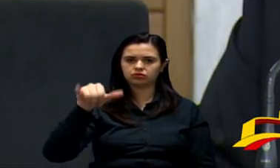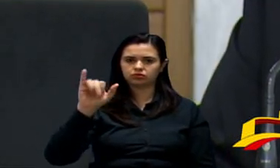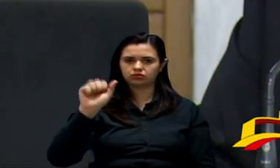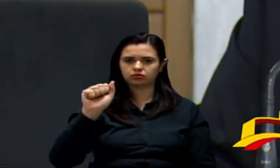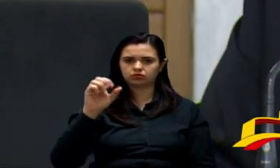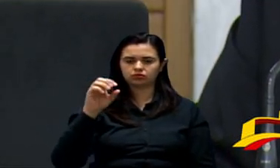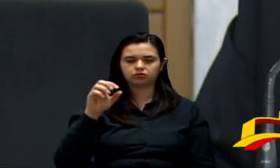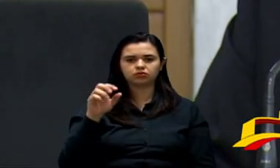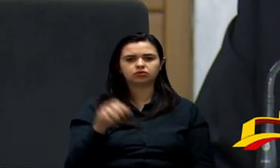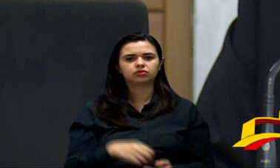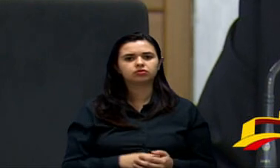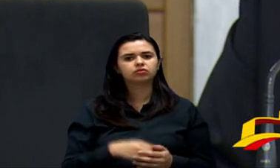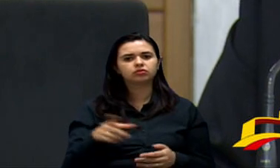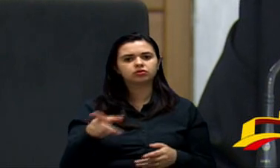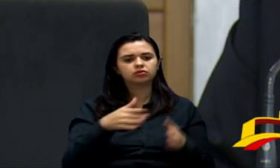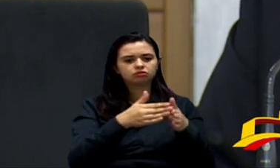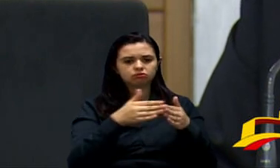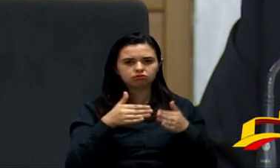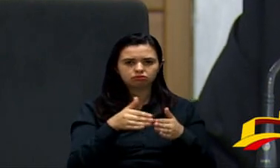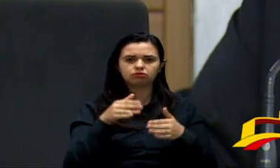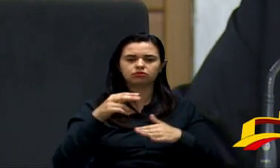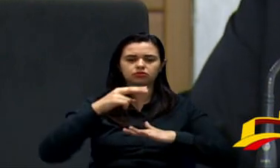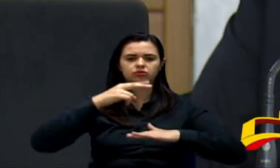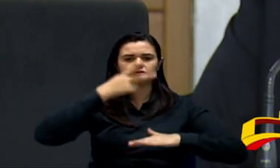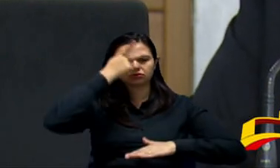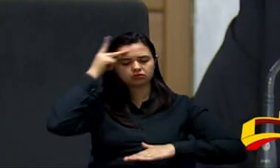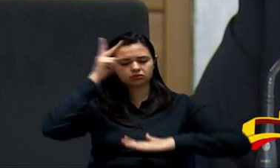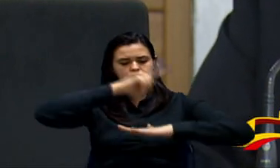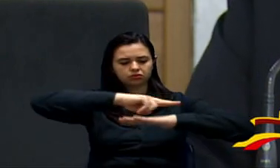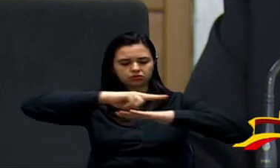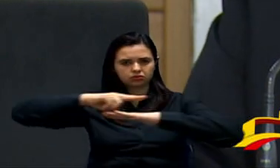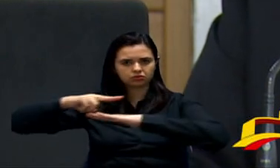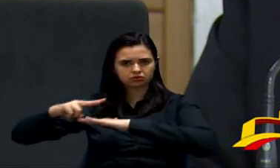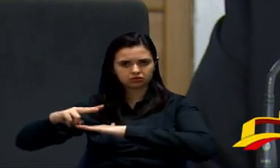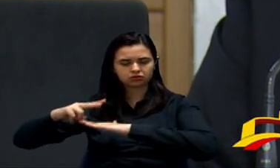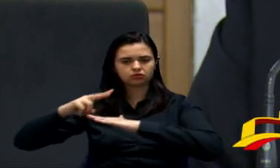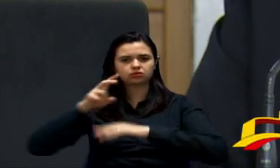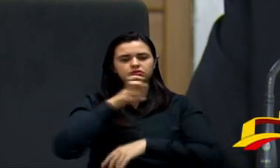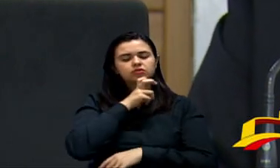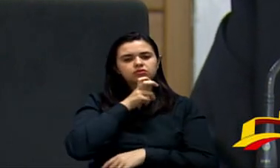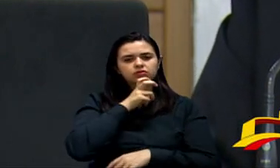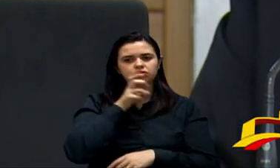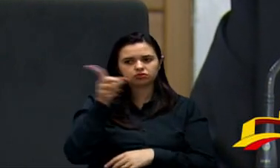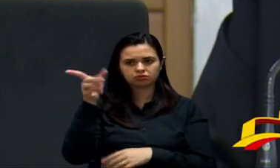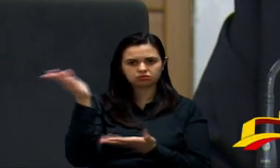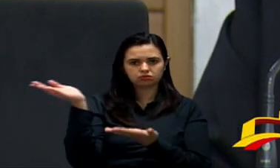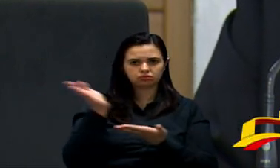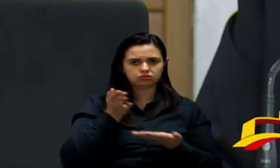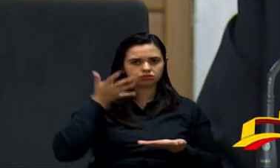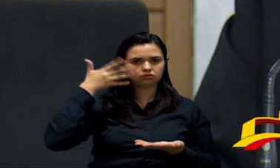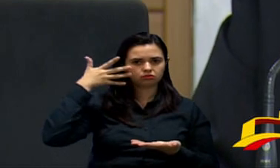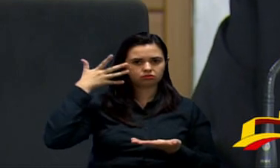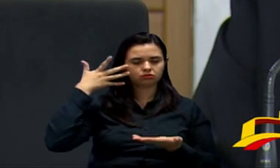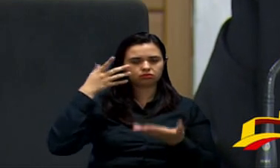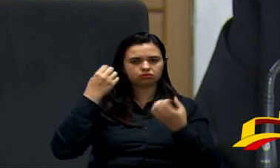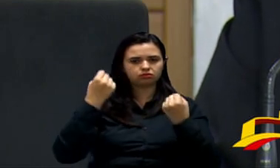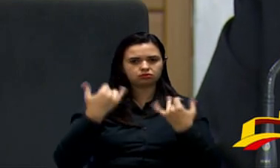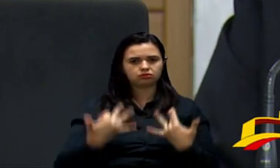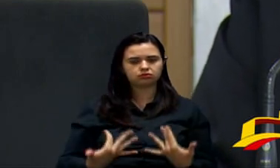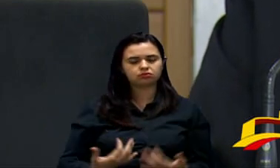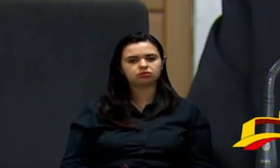sobre o atendimento aos pacientes acamados de Sorocaba. Vossa Excelência tem a palavra, vereador Silvano